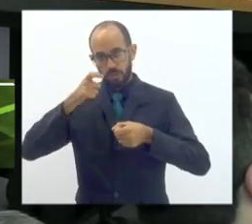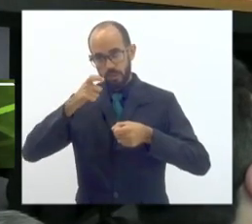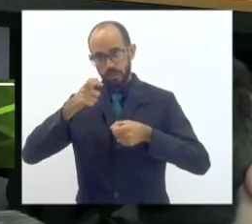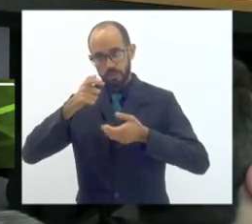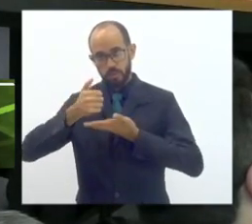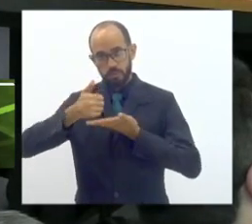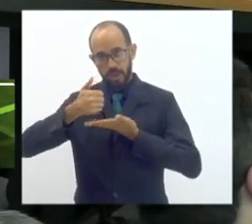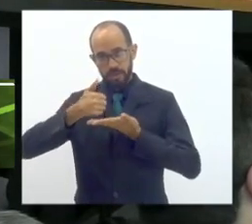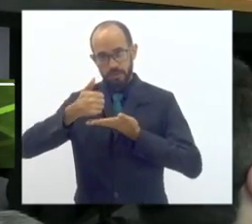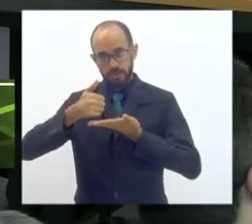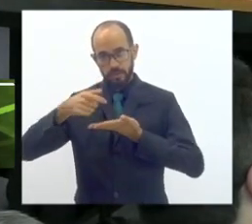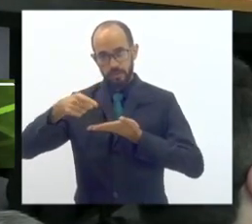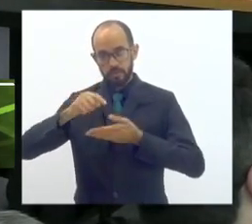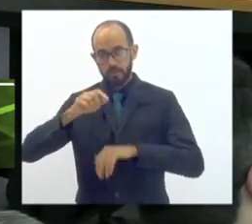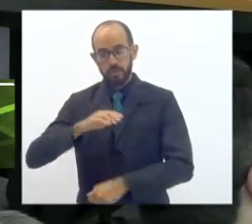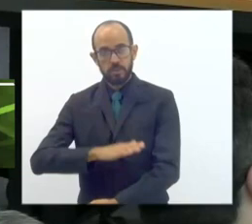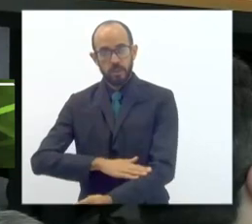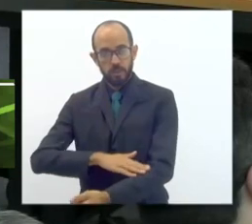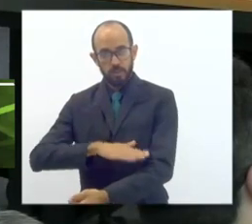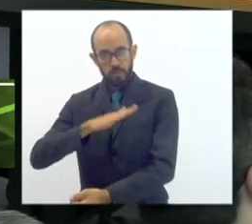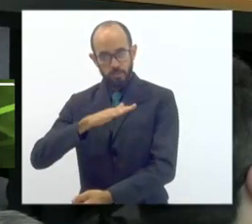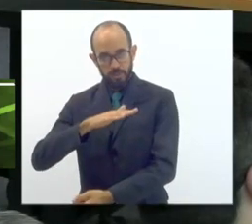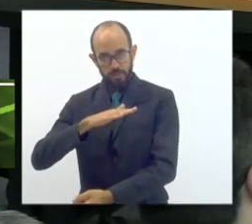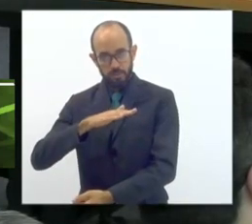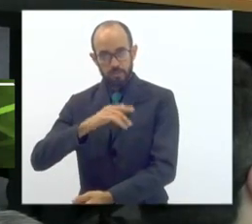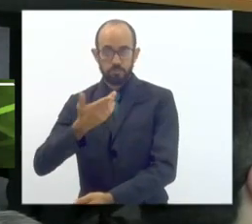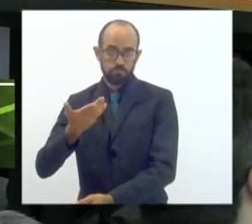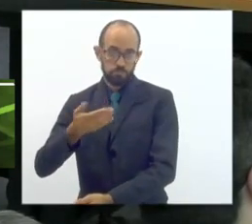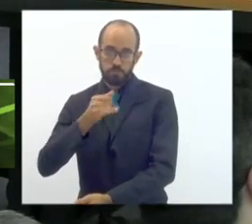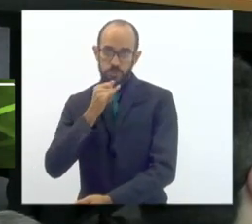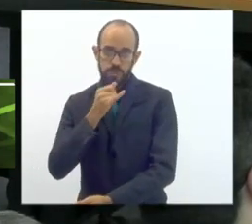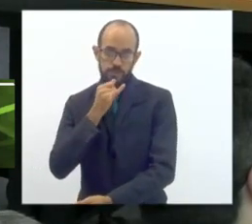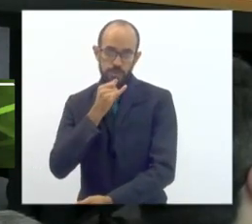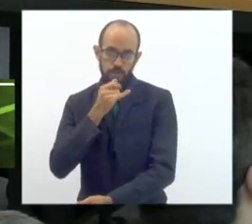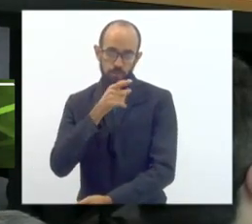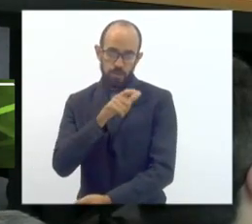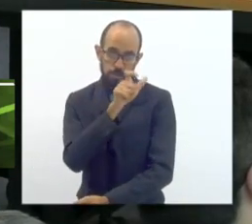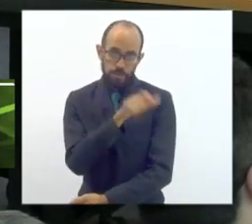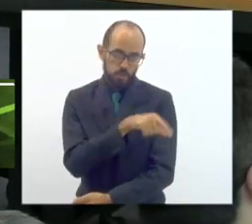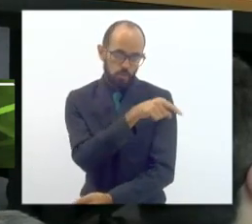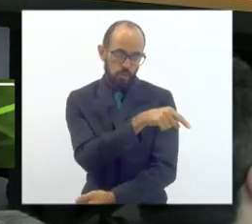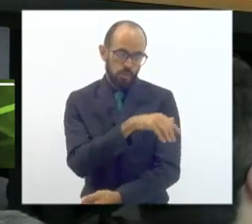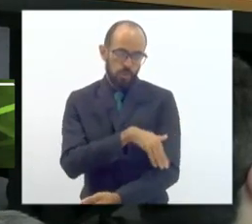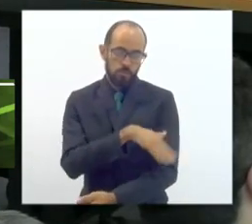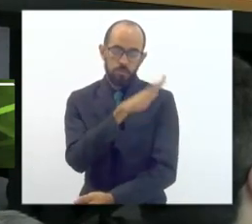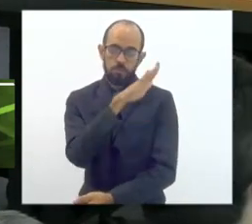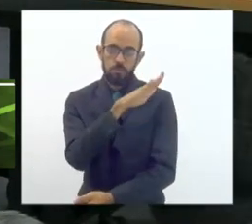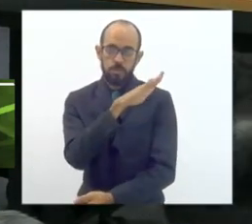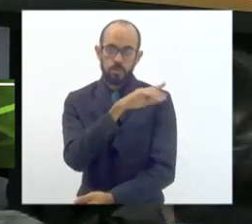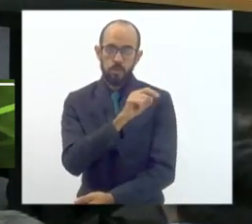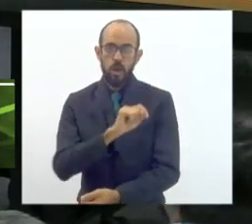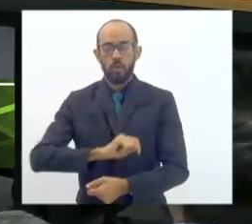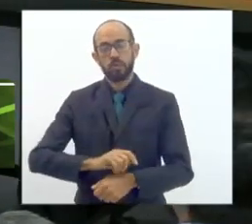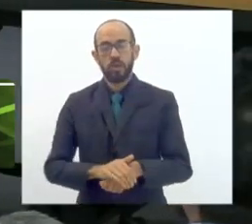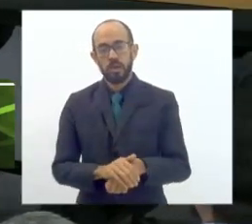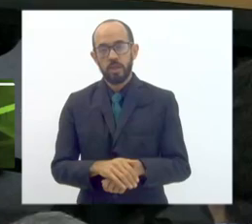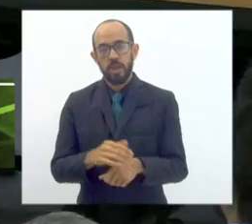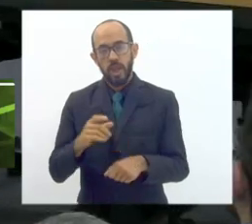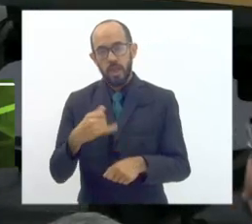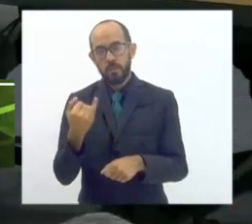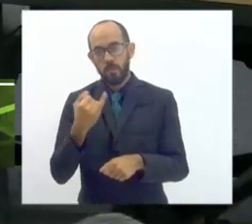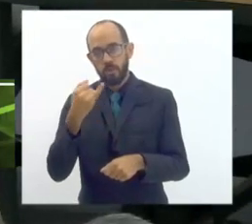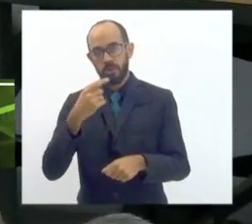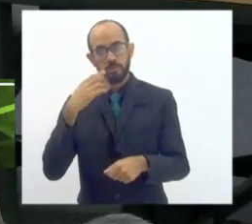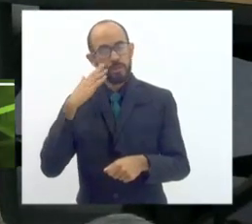básica, paciente hipertenso, está descompensado. Essa informação é importantíssima para o gestor saber que ele precisa intervir